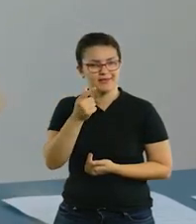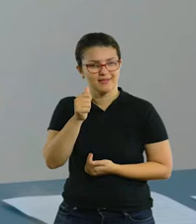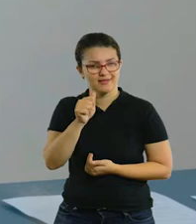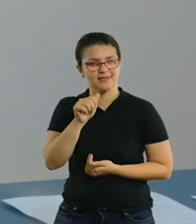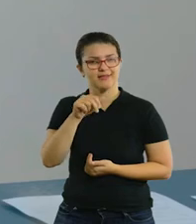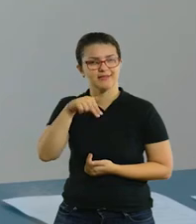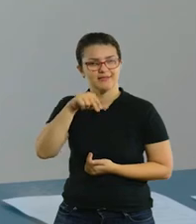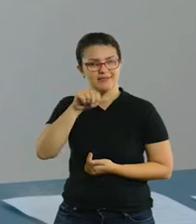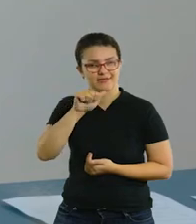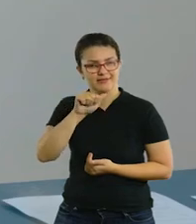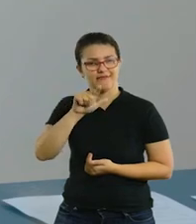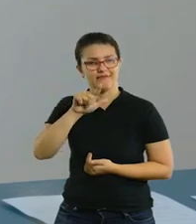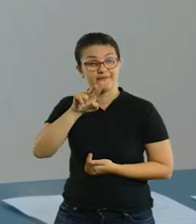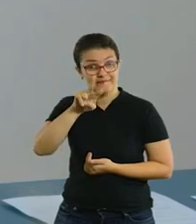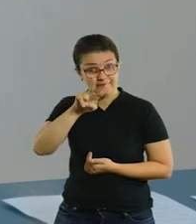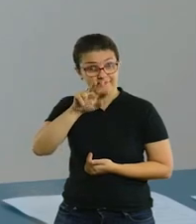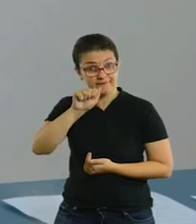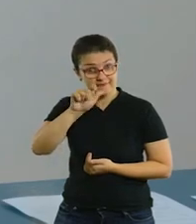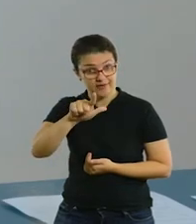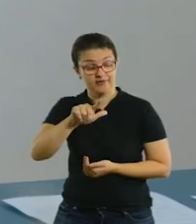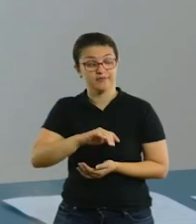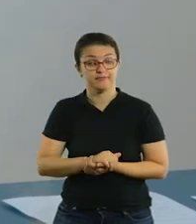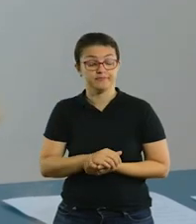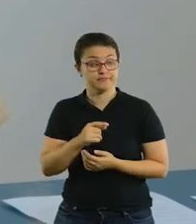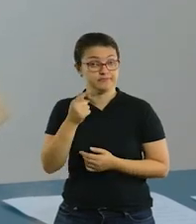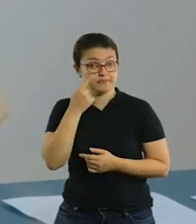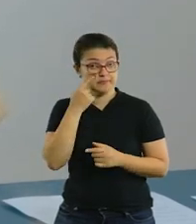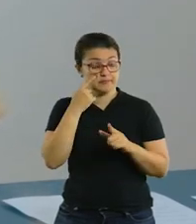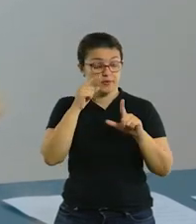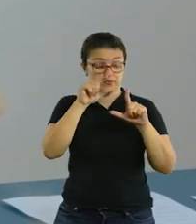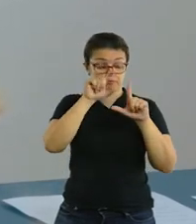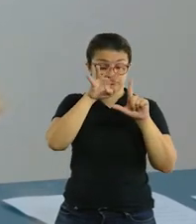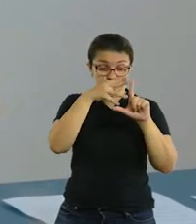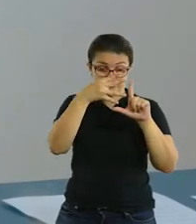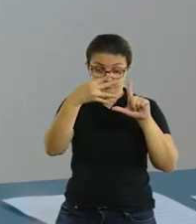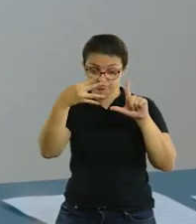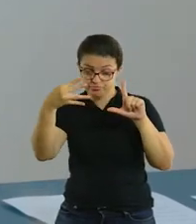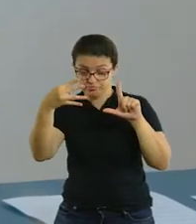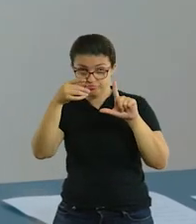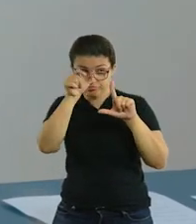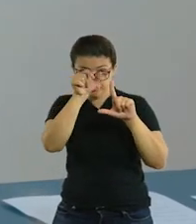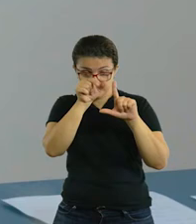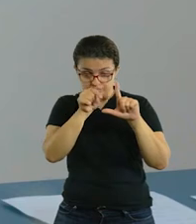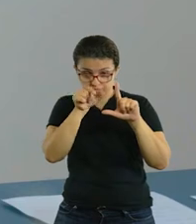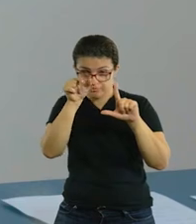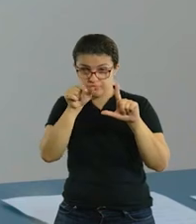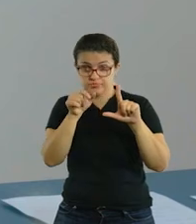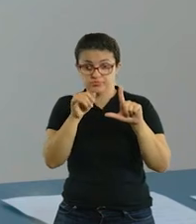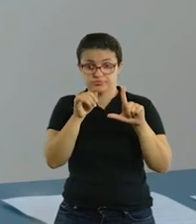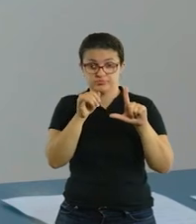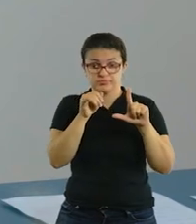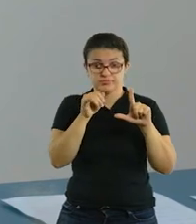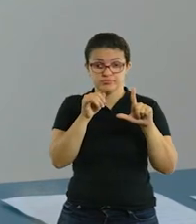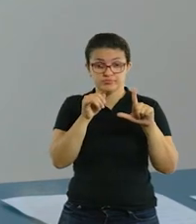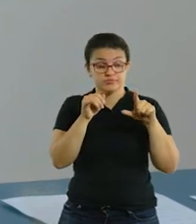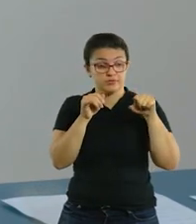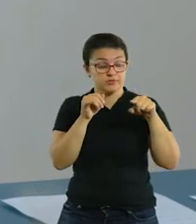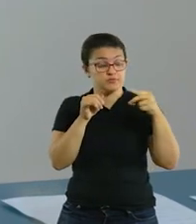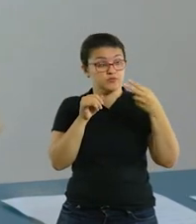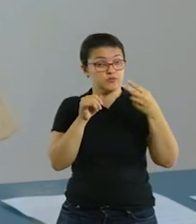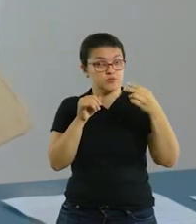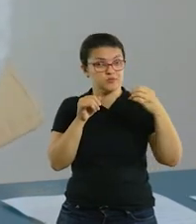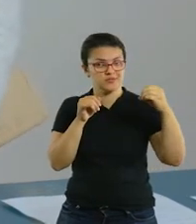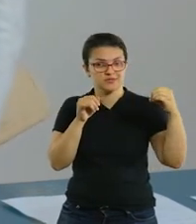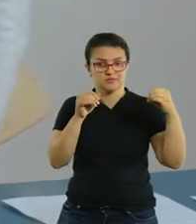vai ser mais fácil. Por quê? Eu tenho que olhar a linha, tá? Que número eu tenho, e a coluna. Então, aqui eu tenho 200 e eu tenho